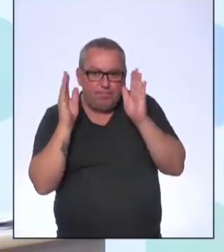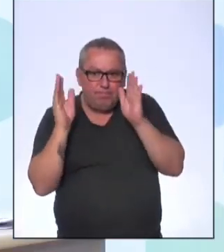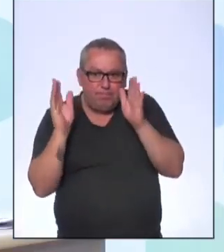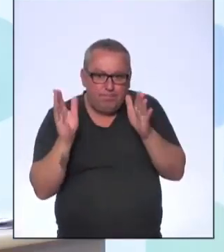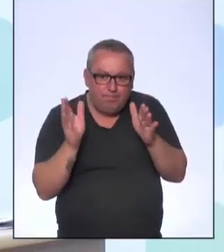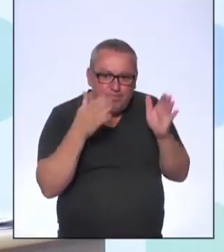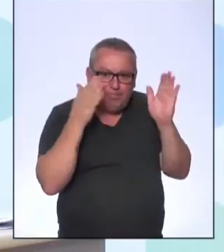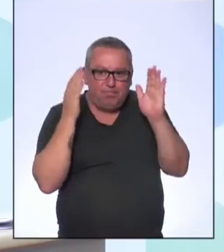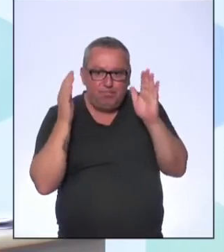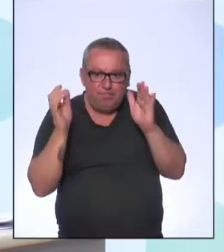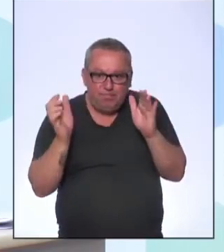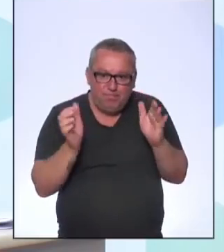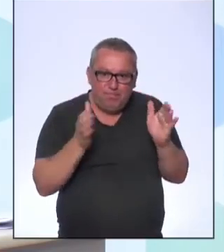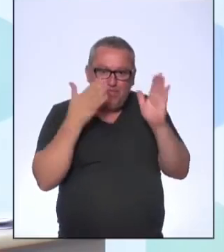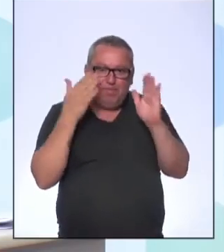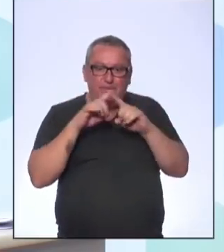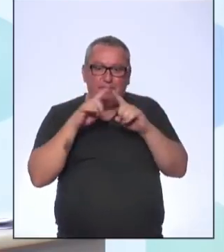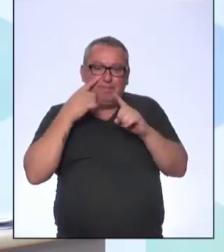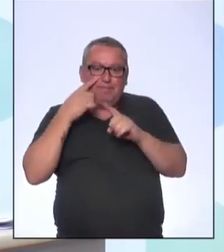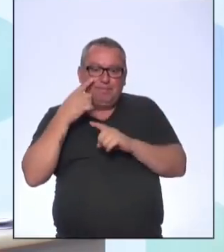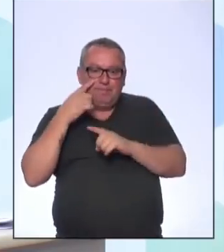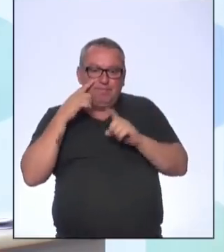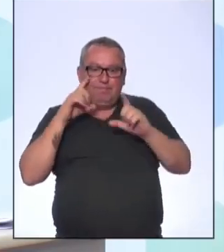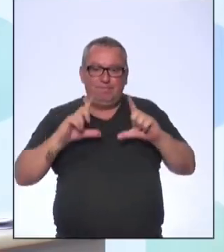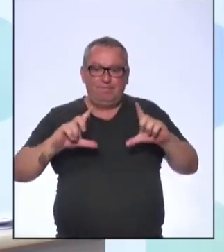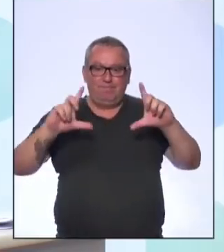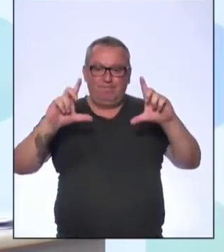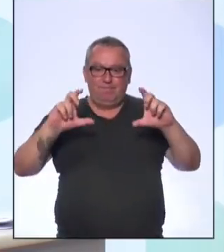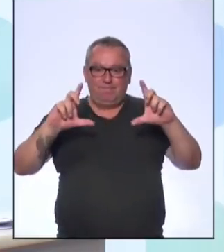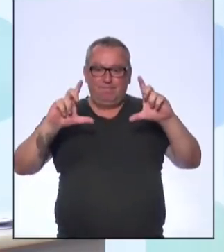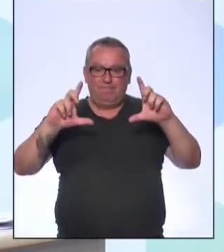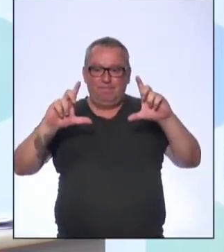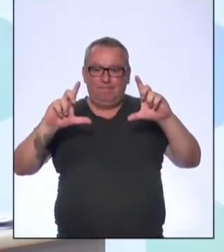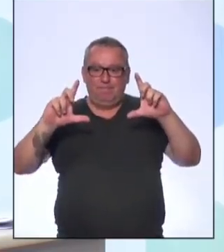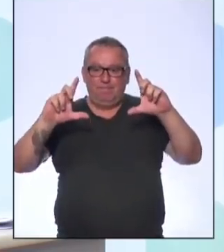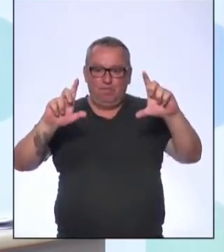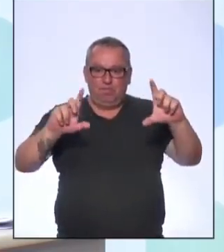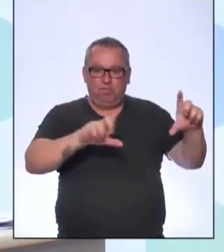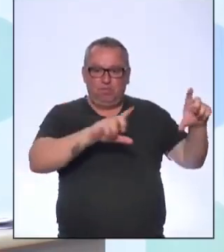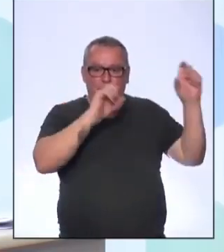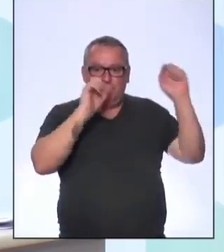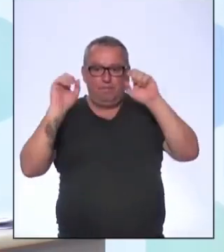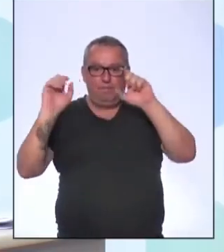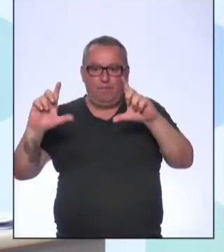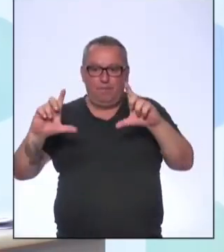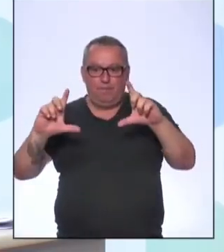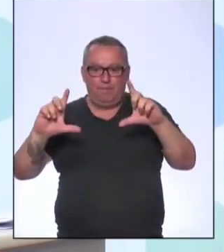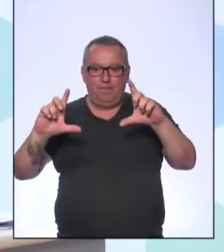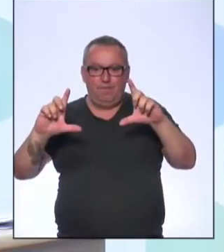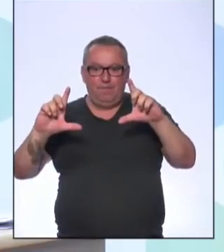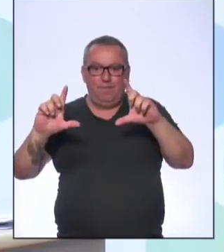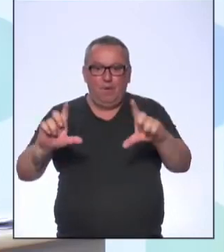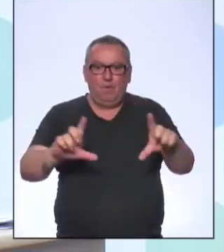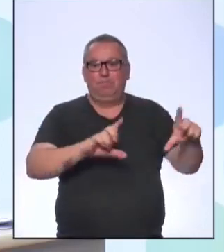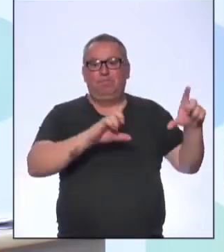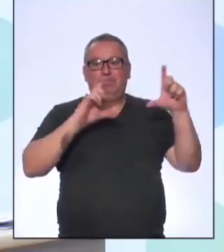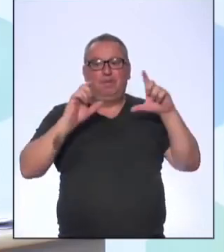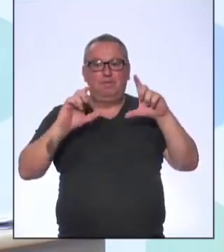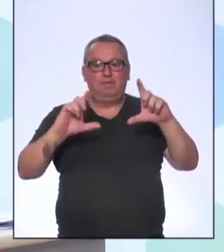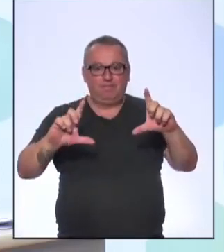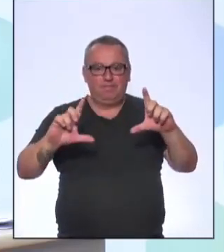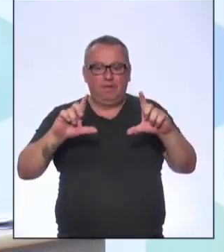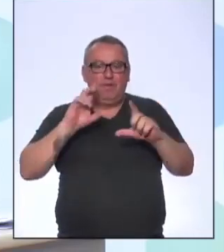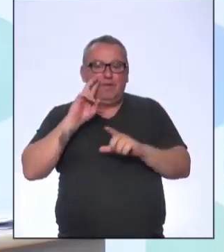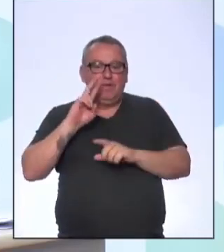alterando, à medida que elas vão mudando, né? Então, vou colocar uma fotografia, vou apresentar outra fotografia, e